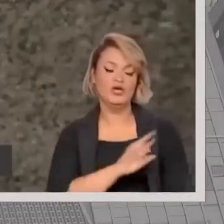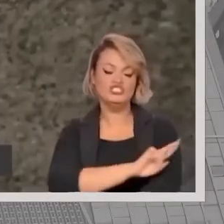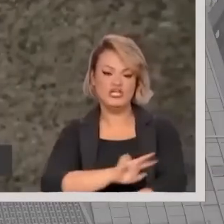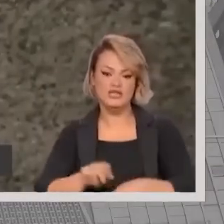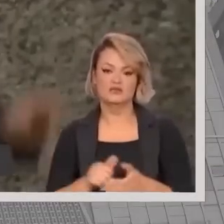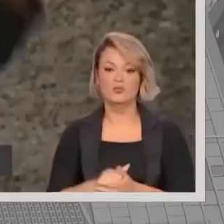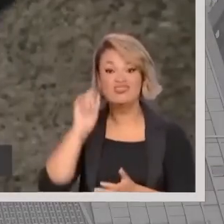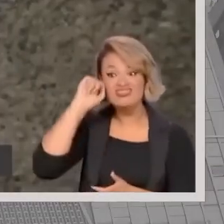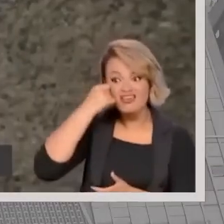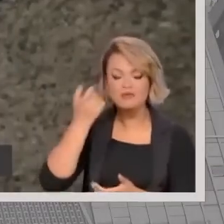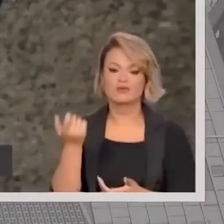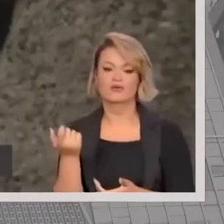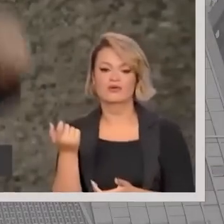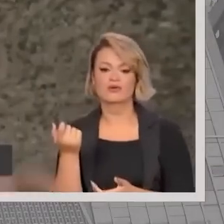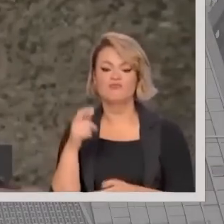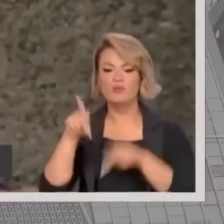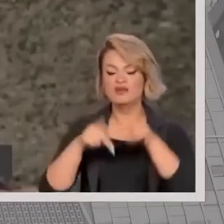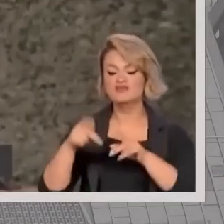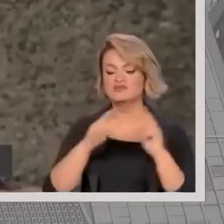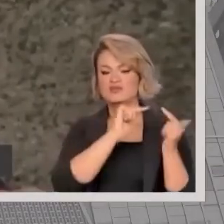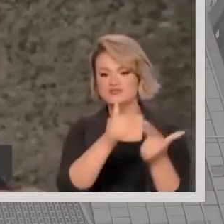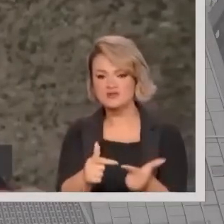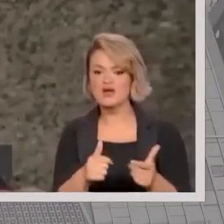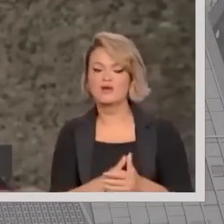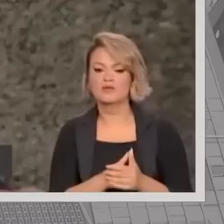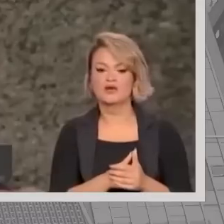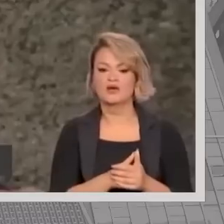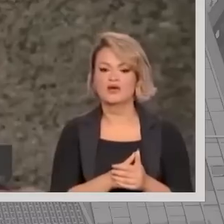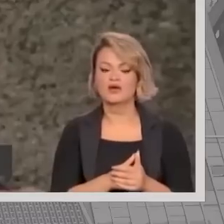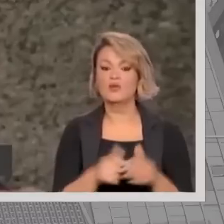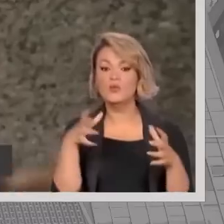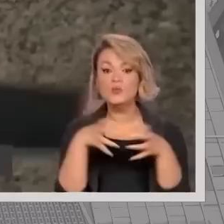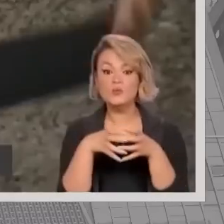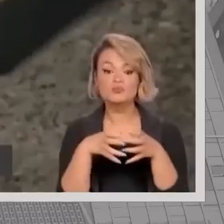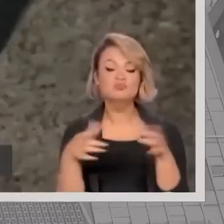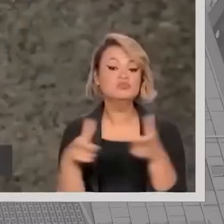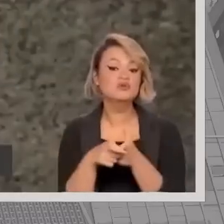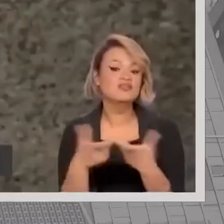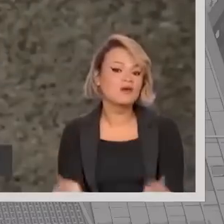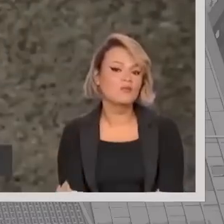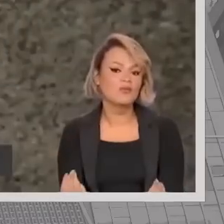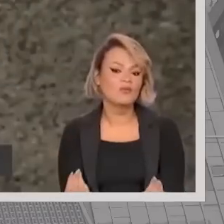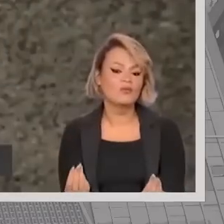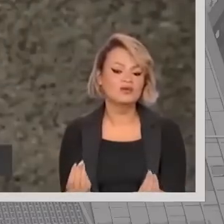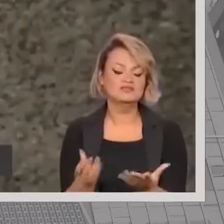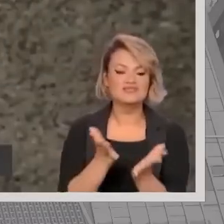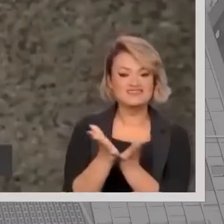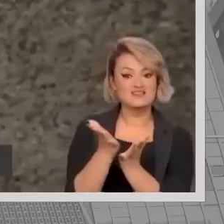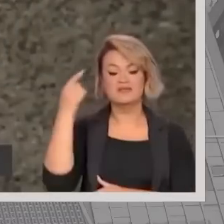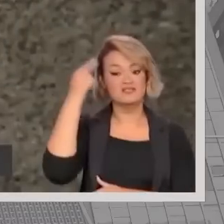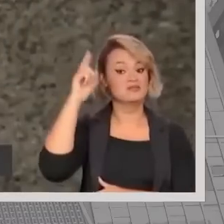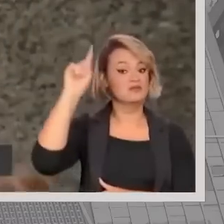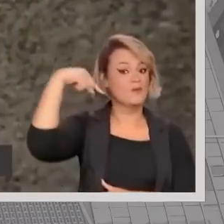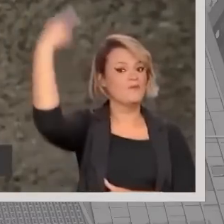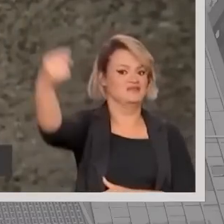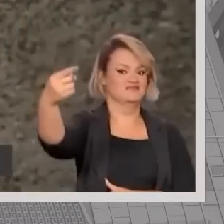evoluída, modernizada para esse PAC. Os anteriores não eram bem assim, não. Exato. Todos eram PPP. Ah, mas é num modelo muito arcaico. O pessoal tanto que deu errado.